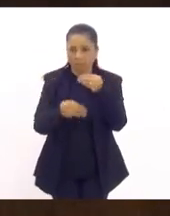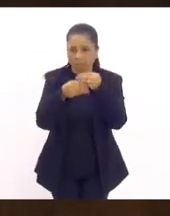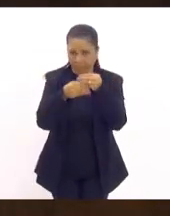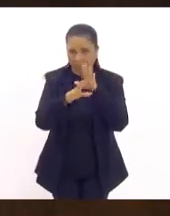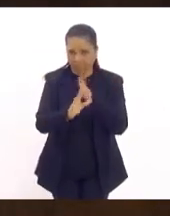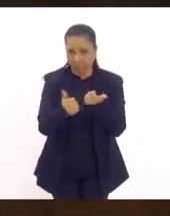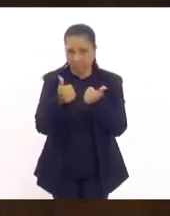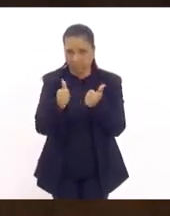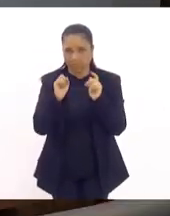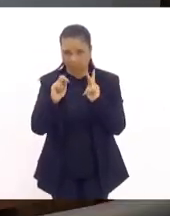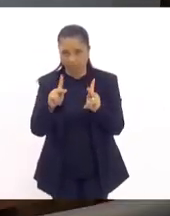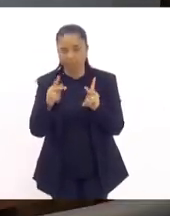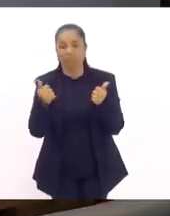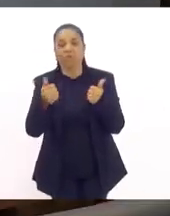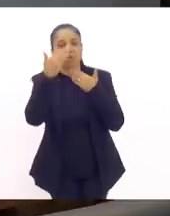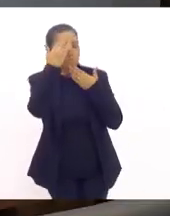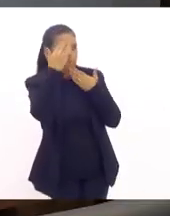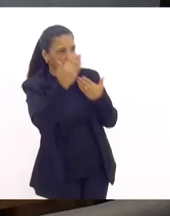referi. Muito obrigado,